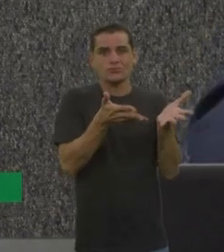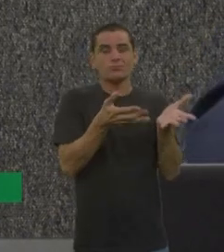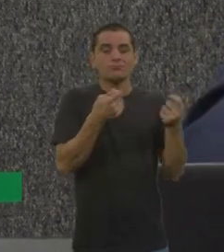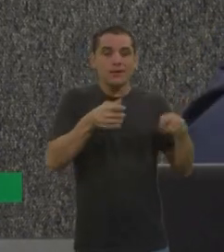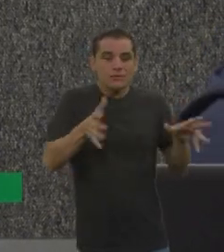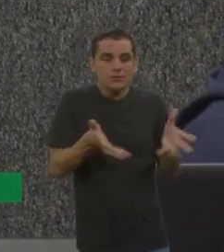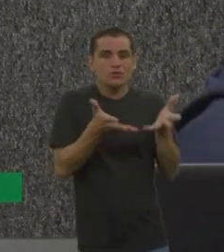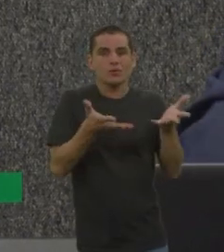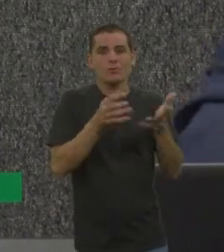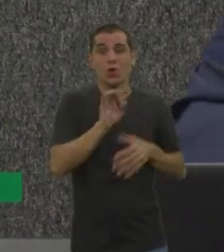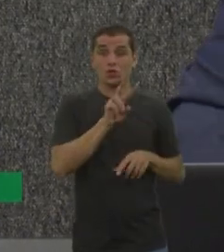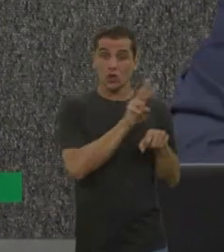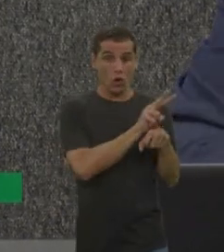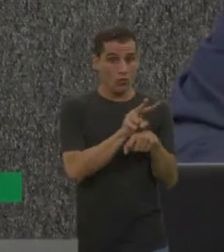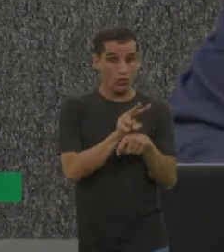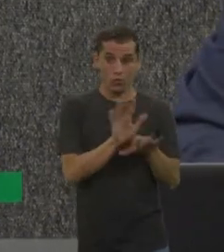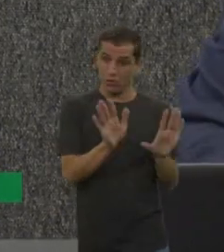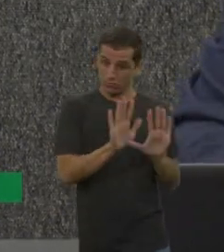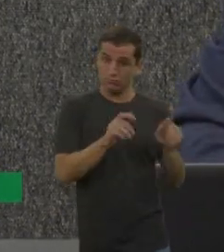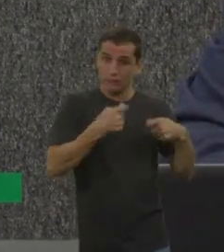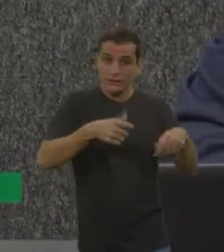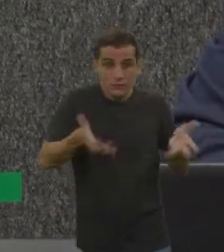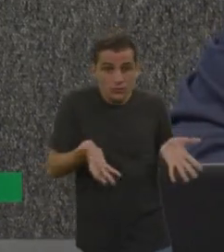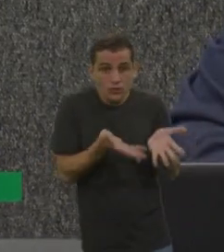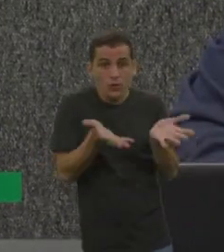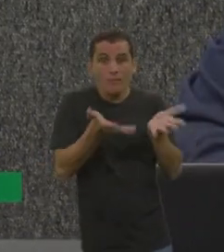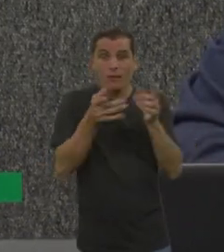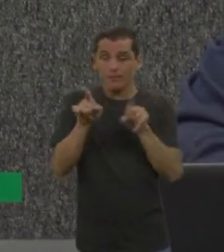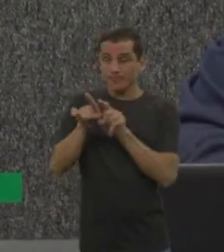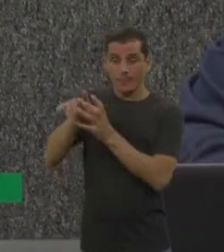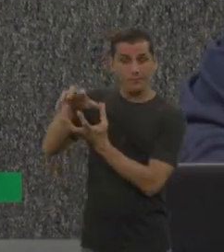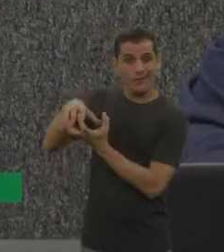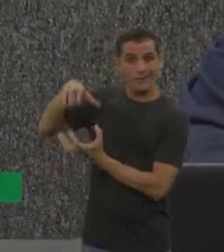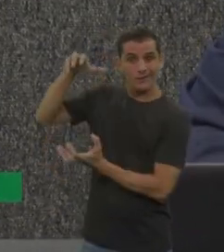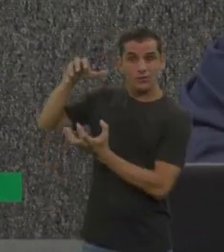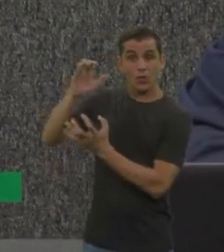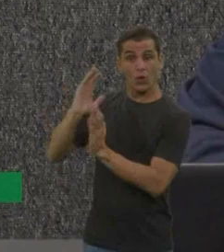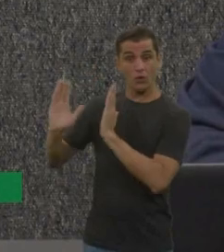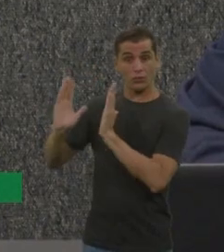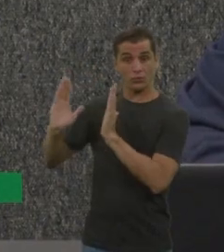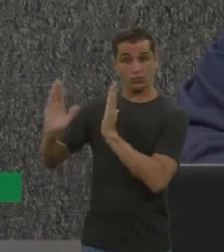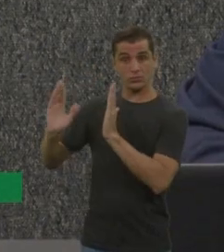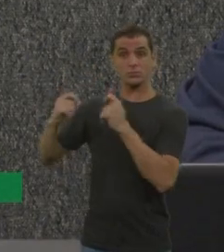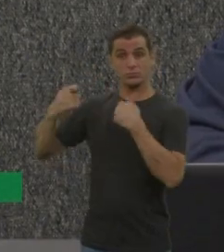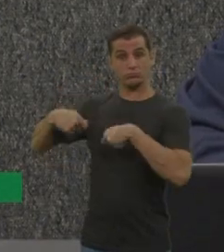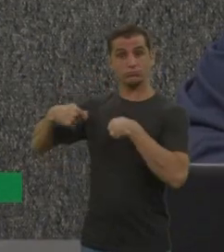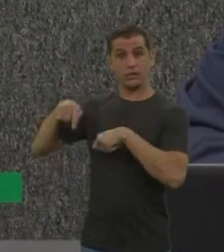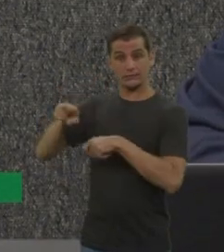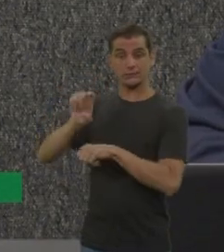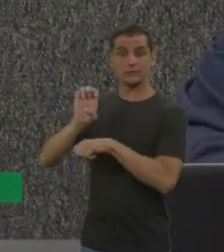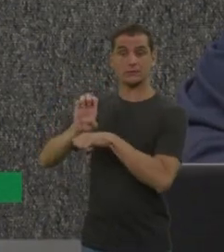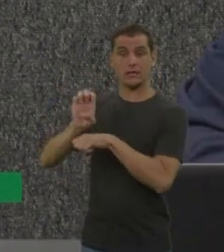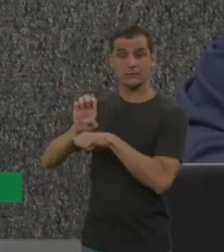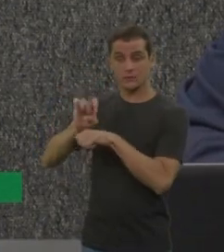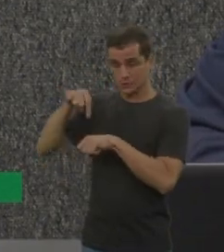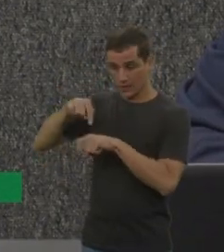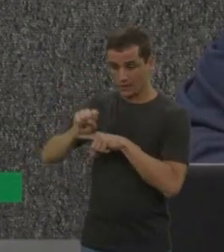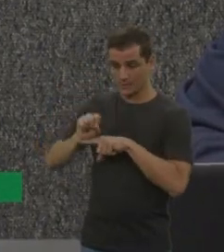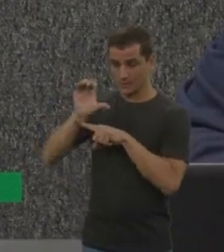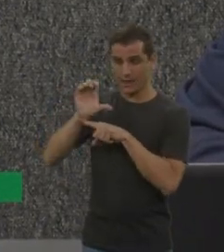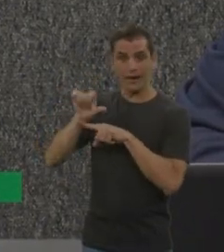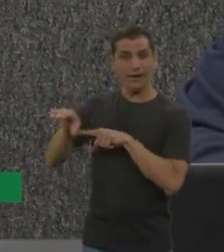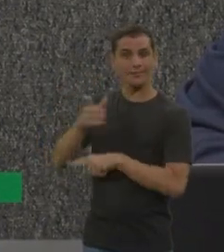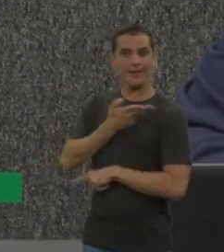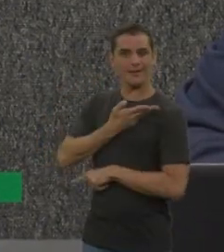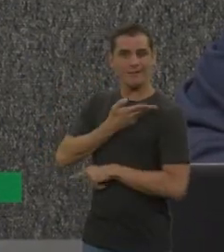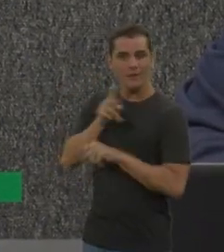os idosos, que nós podemos, sim, ser um Estado amigo do idoso, e não dá para ter a maior longevidade